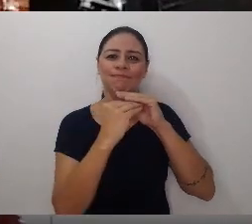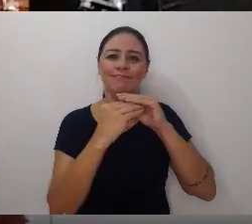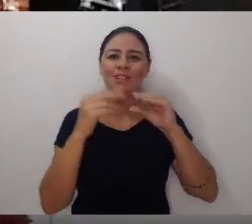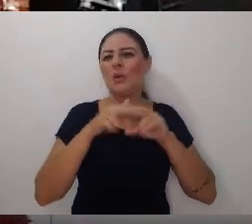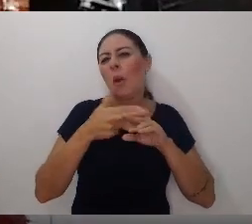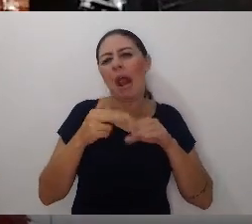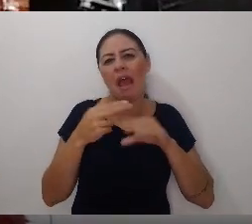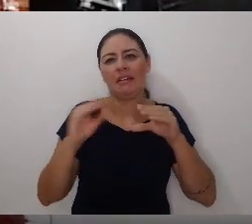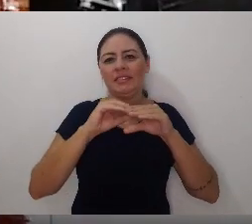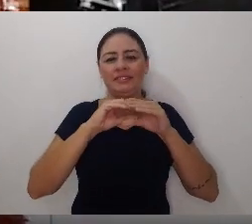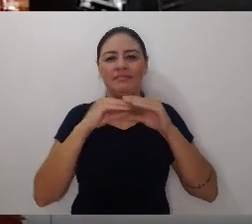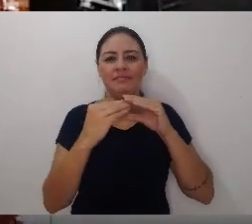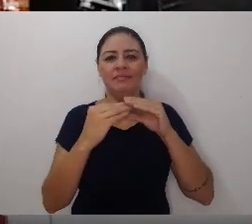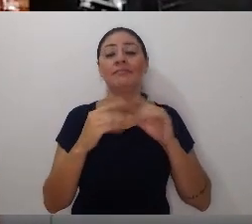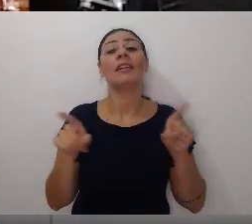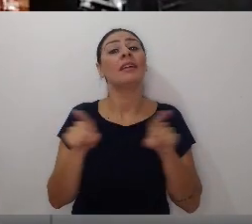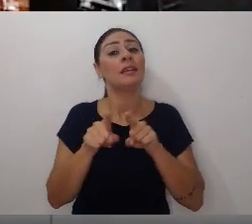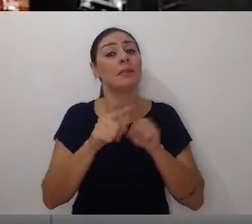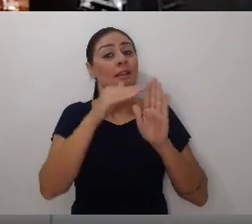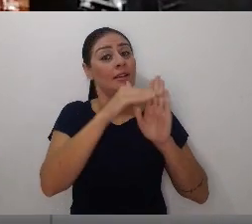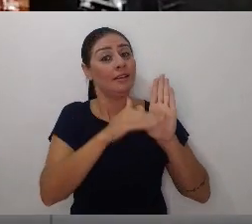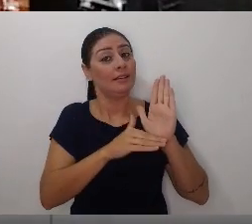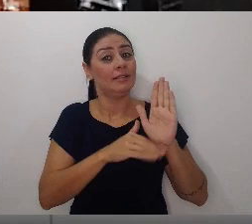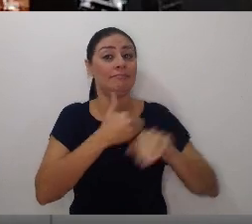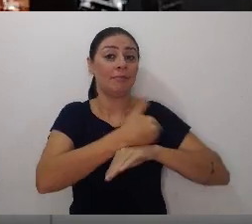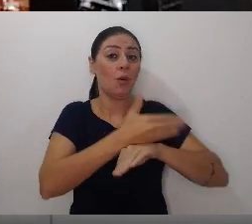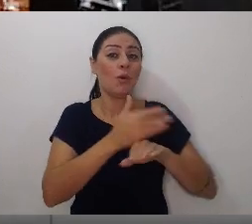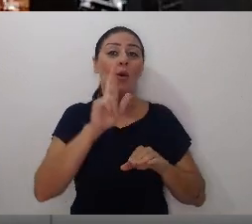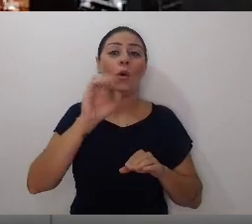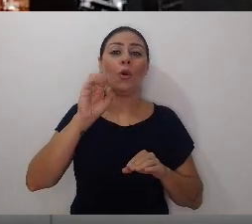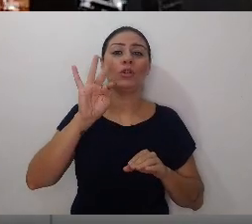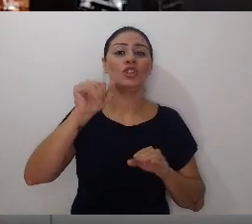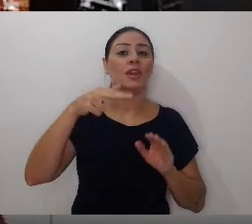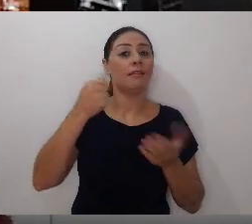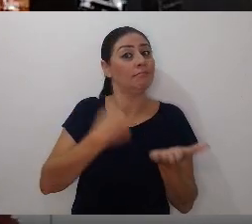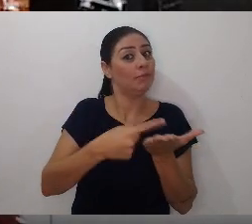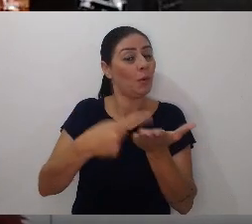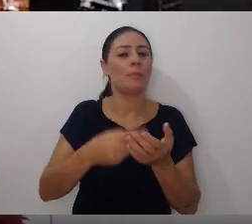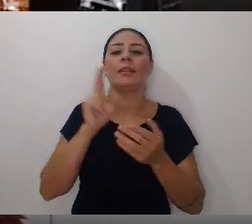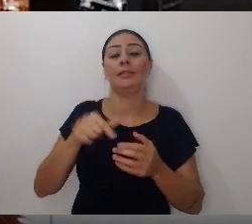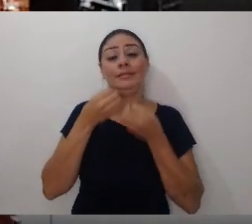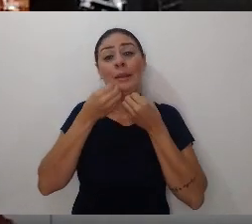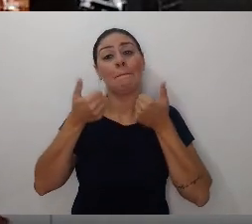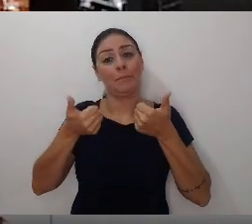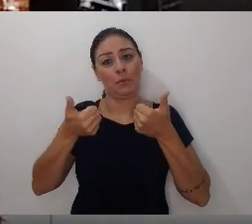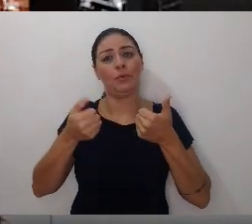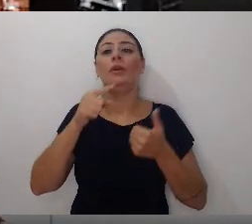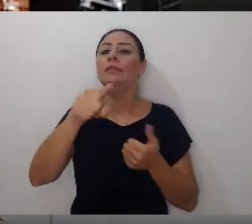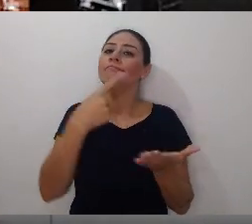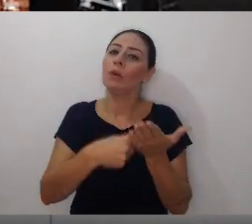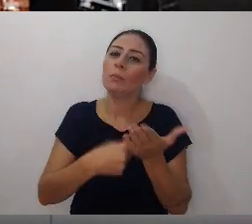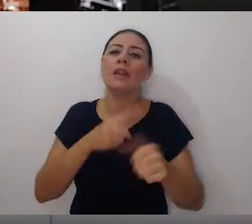a regularizar mesmo. Sobre a rotina, né? A rotina, gente, os combinados, eles são tudo de